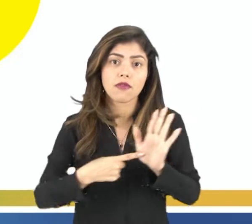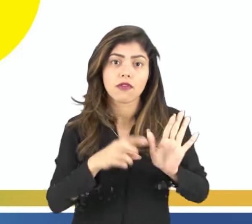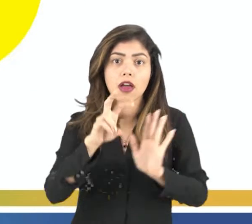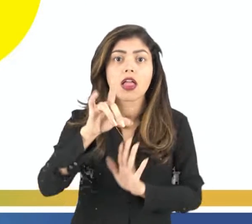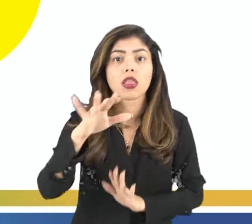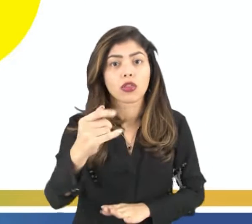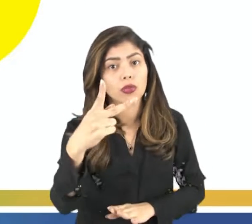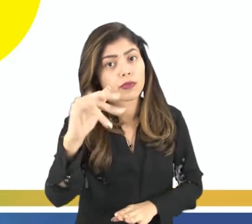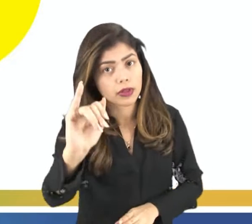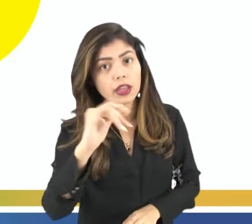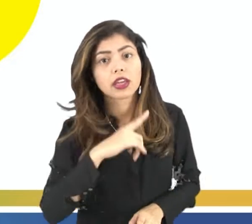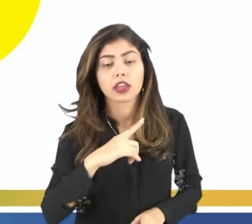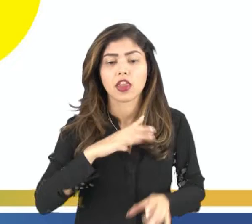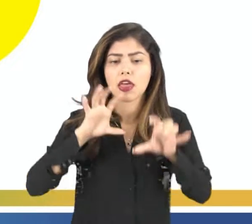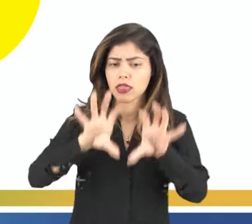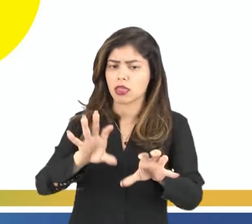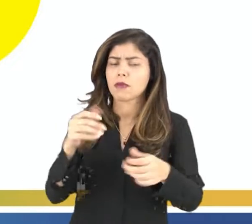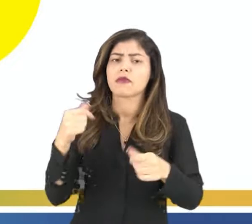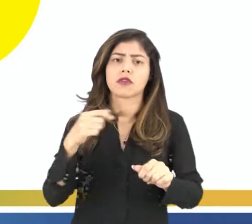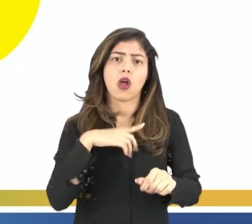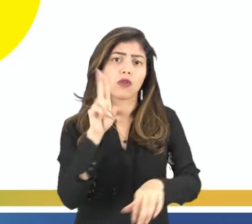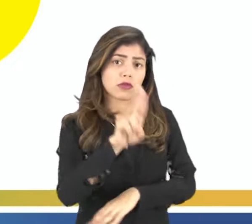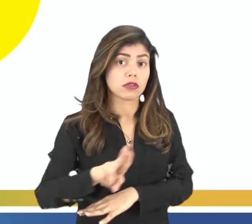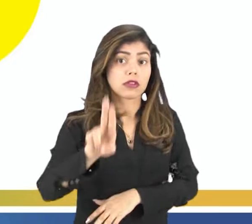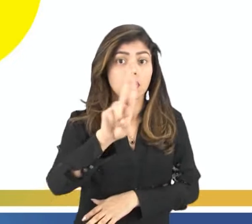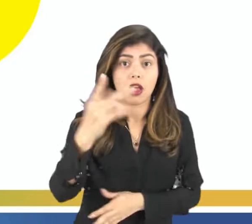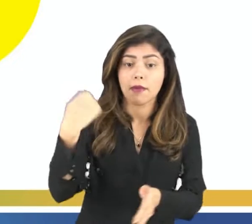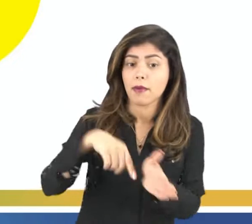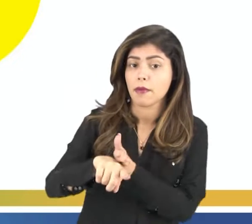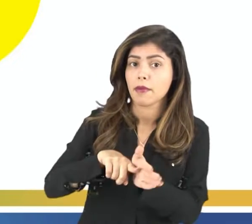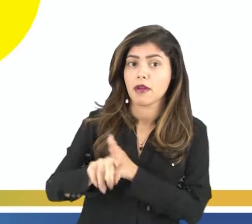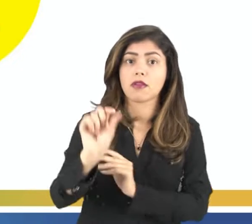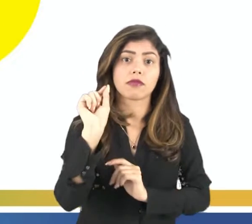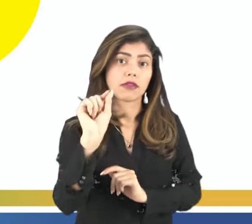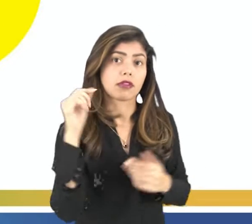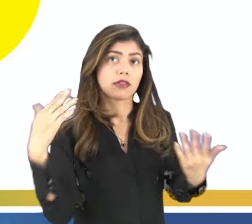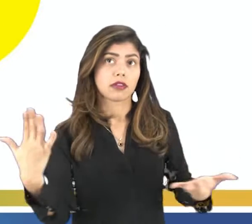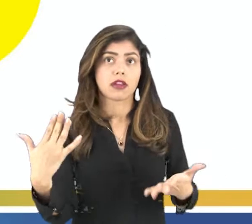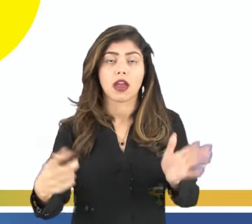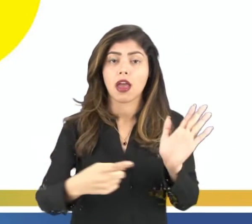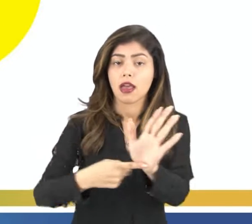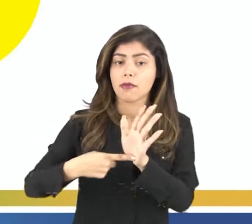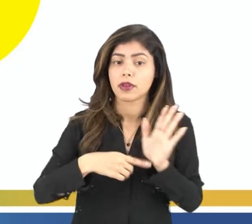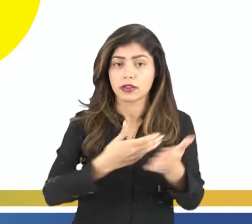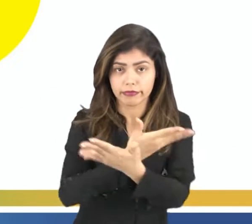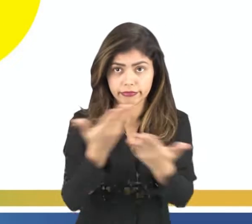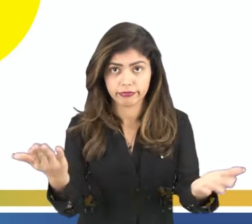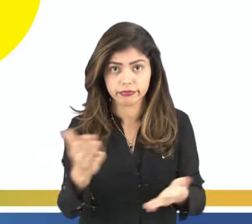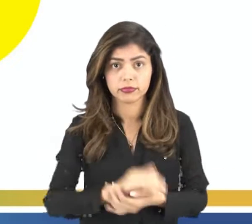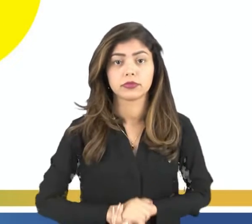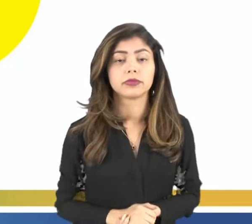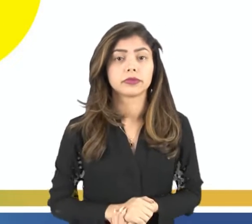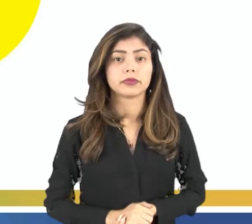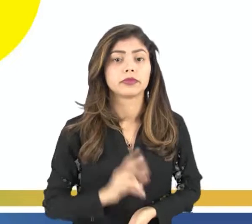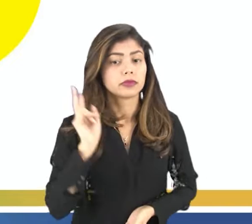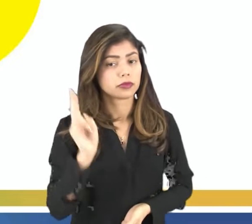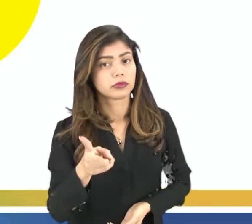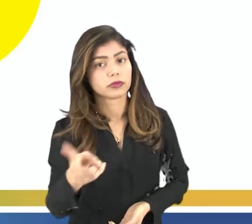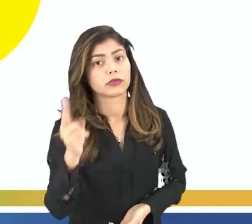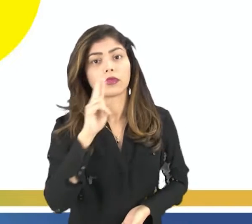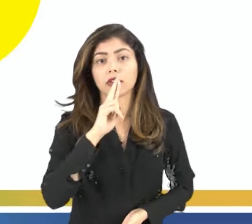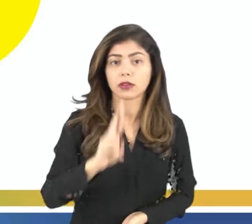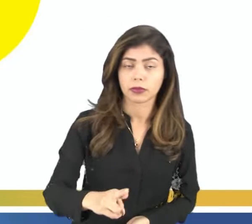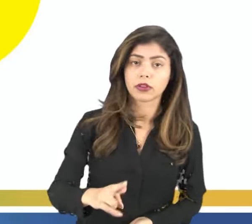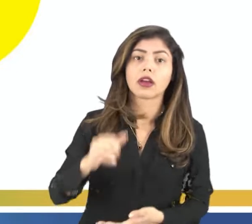desse π aí, que você deve usar para a questão que for apresentada. Continuando